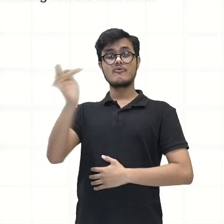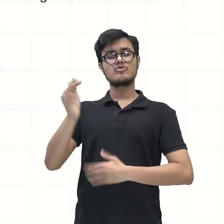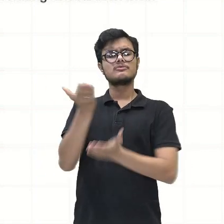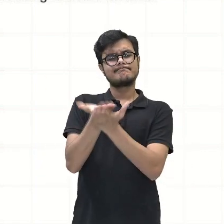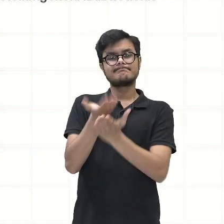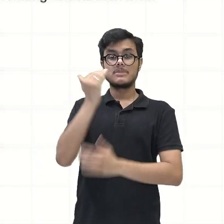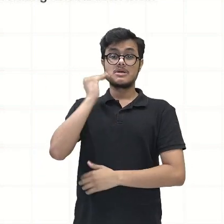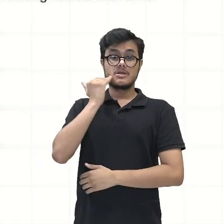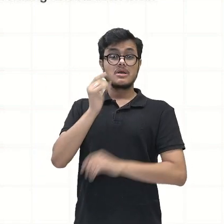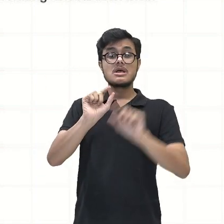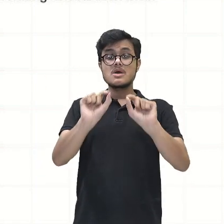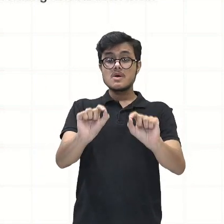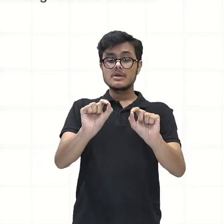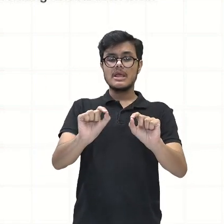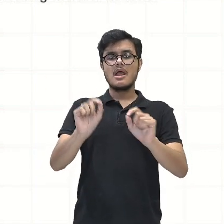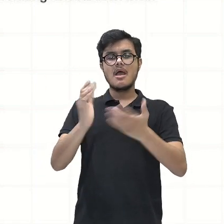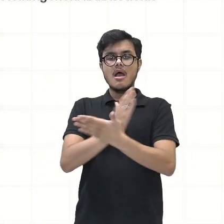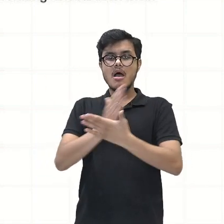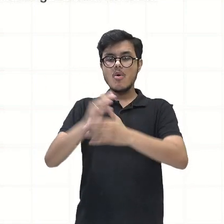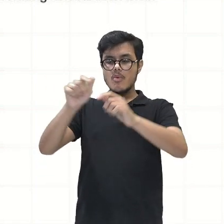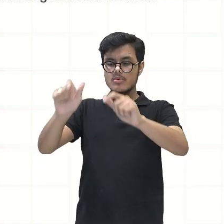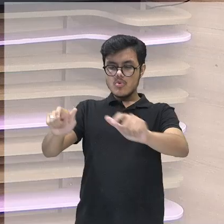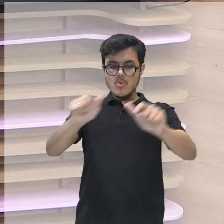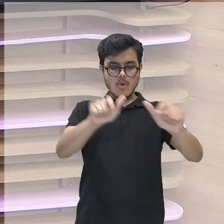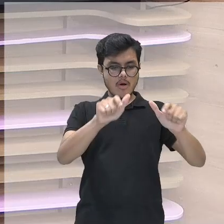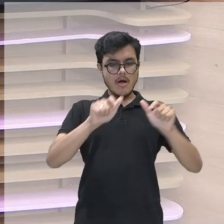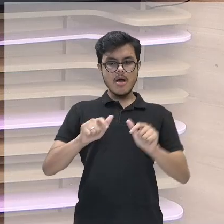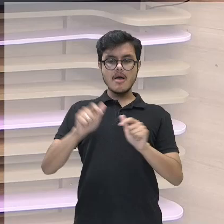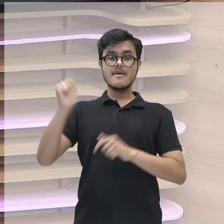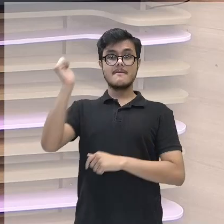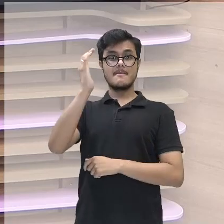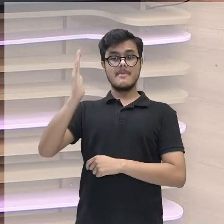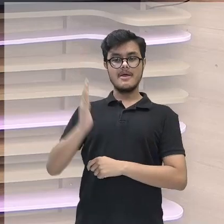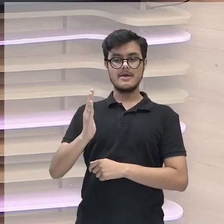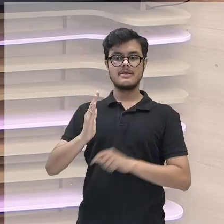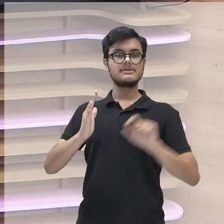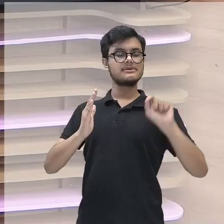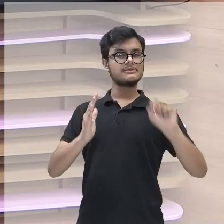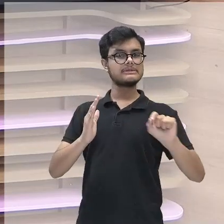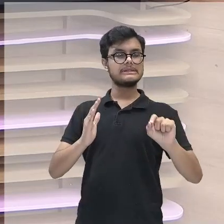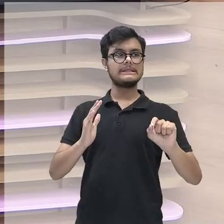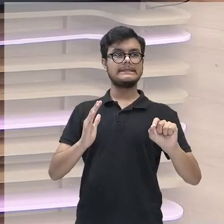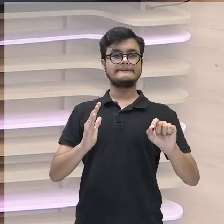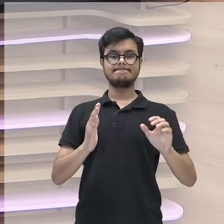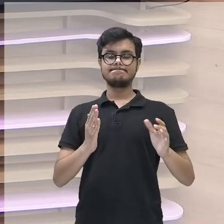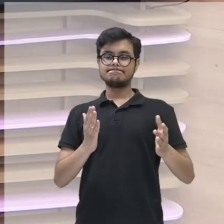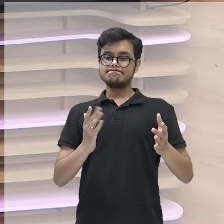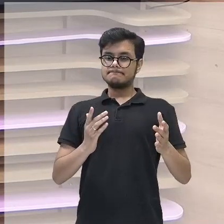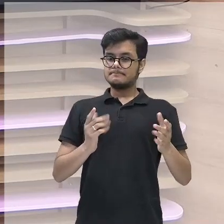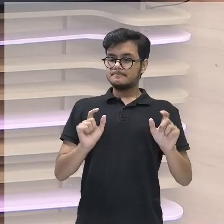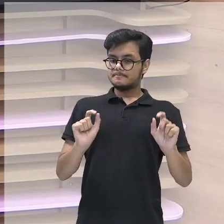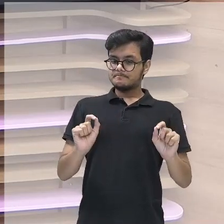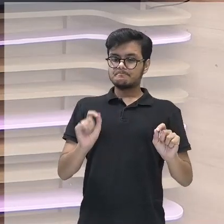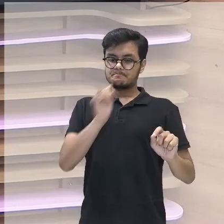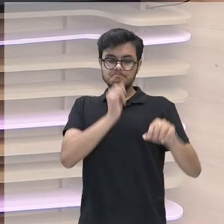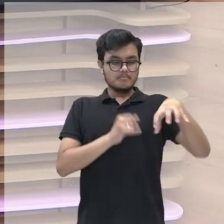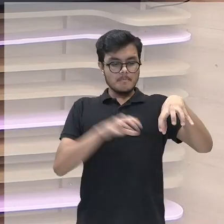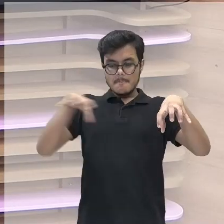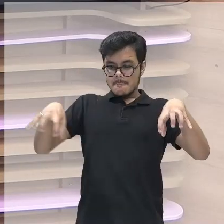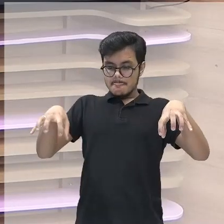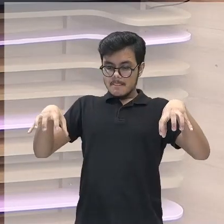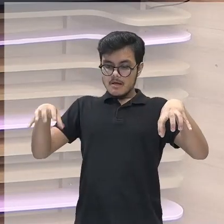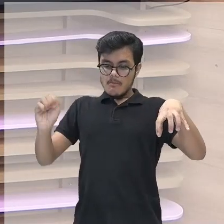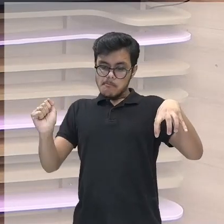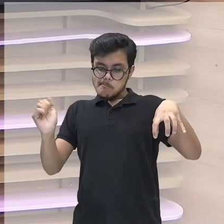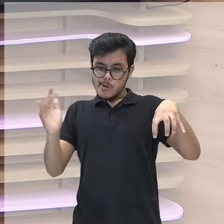desses espaços, eles acabam ali ultrapassando o limite territorial de cada estado